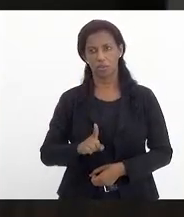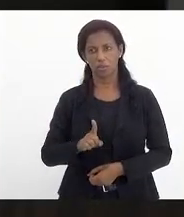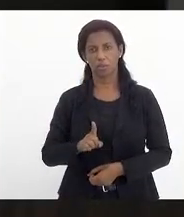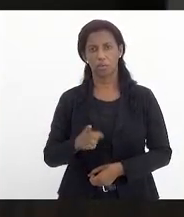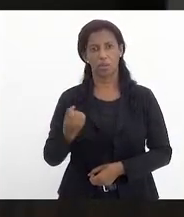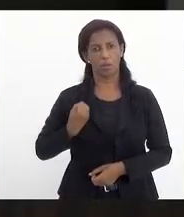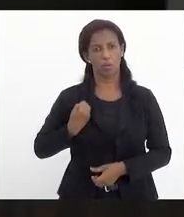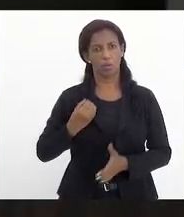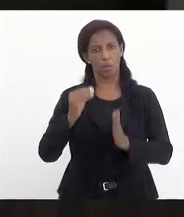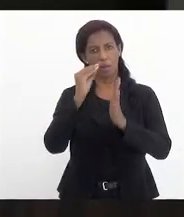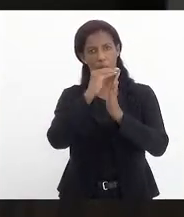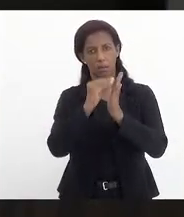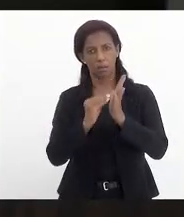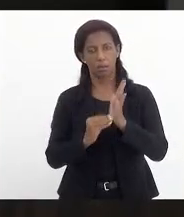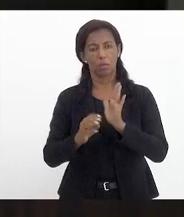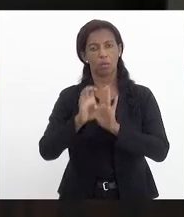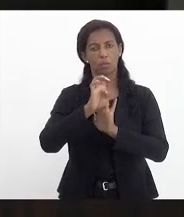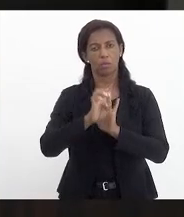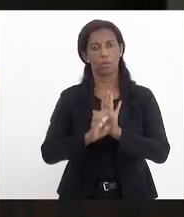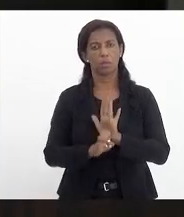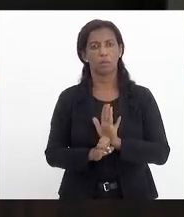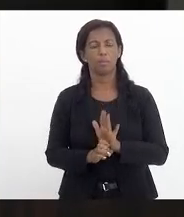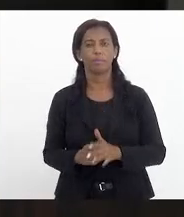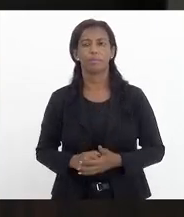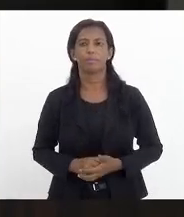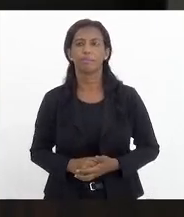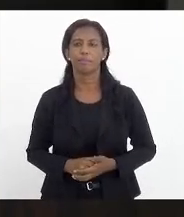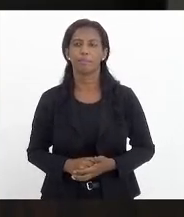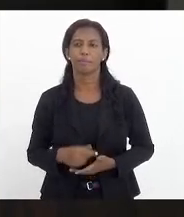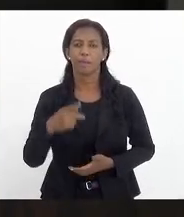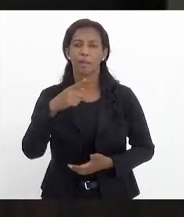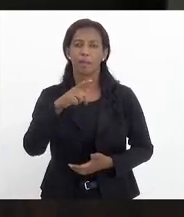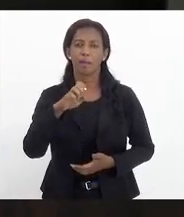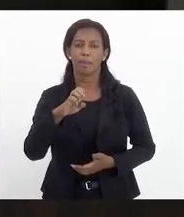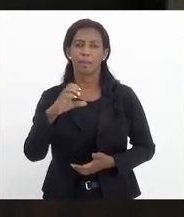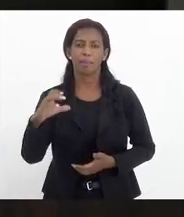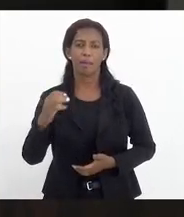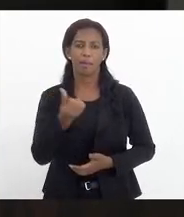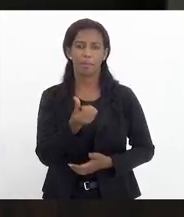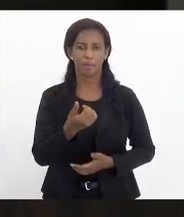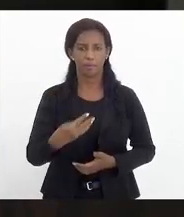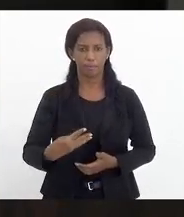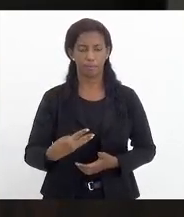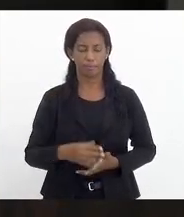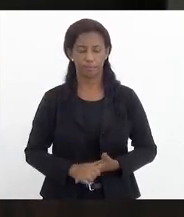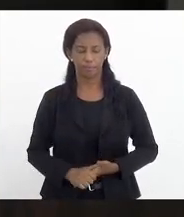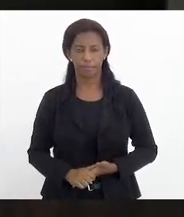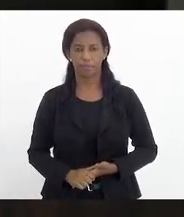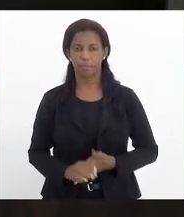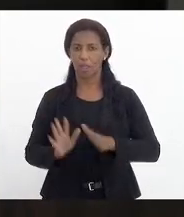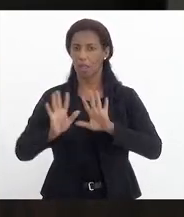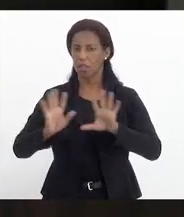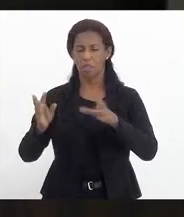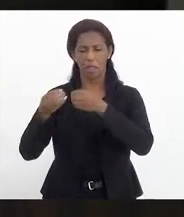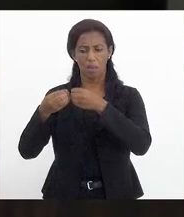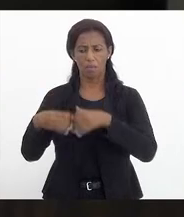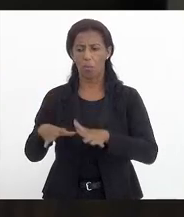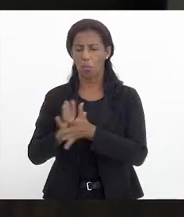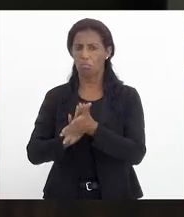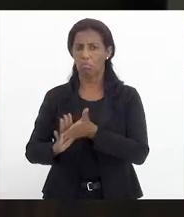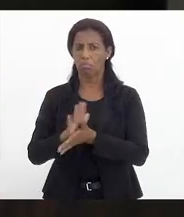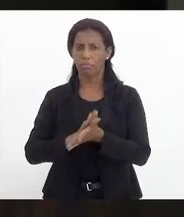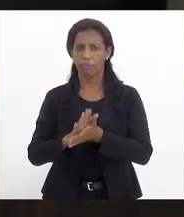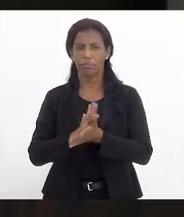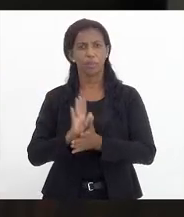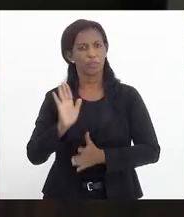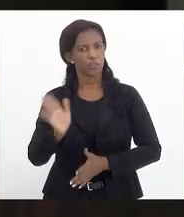renumerar todas as emendas para a PEC 63, ok? Sem prejuízo, já